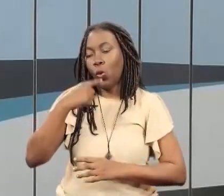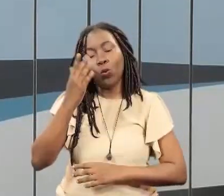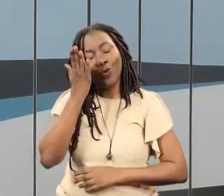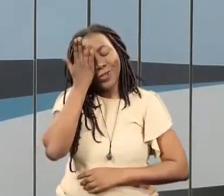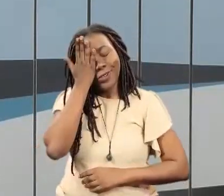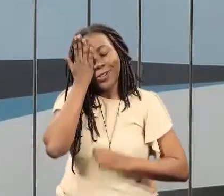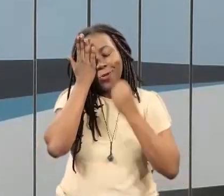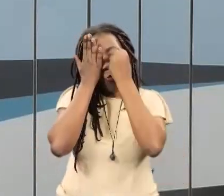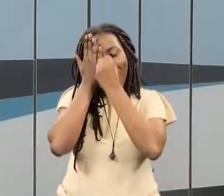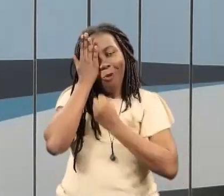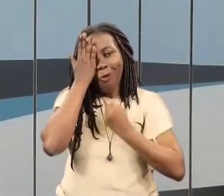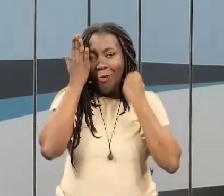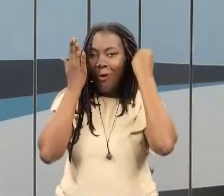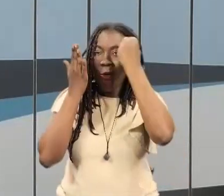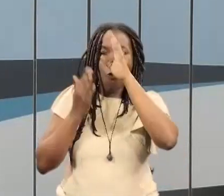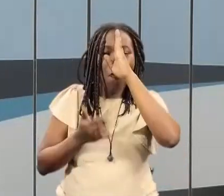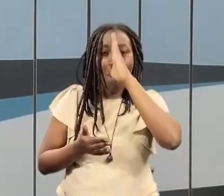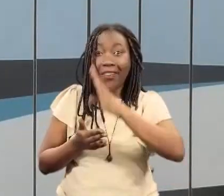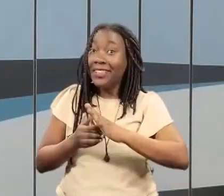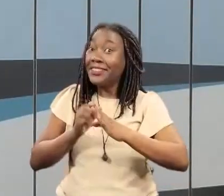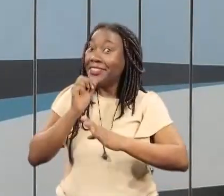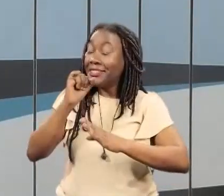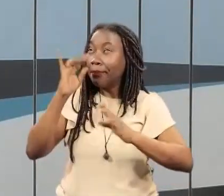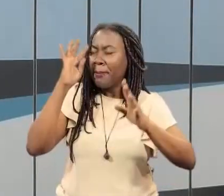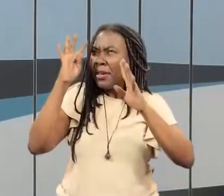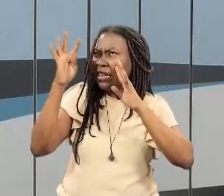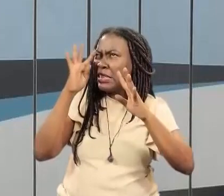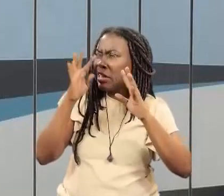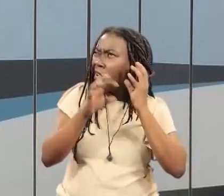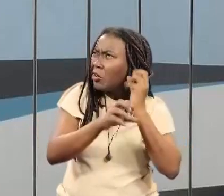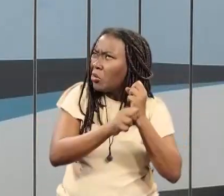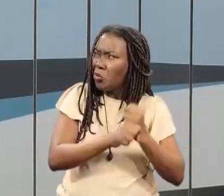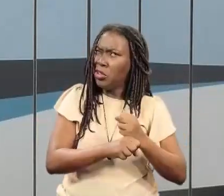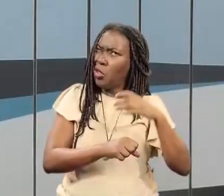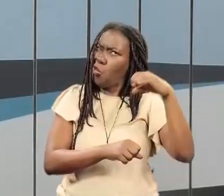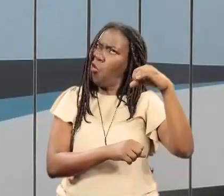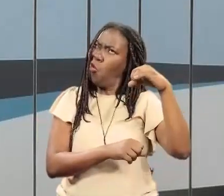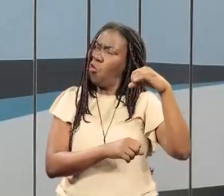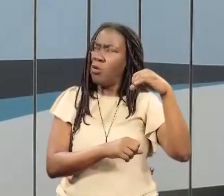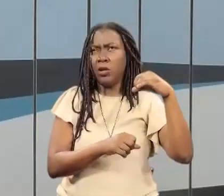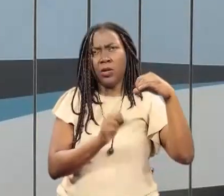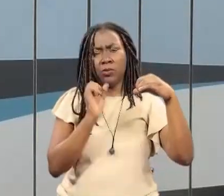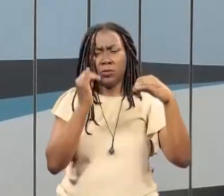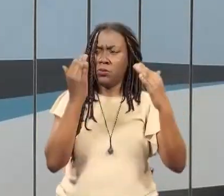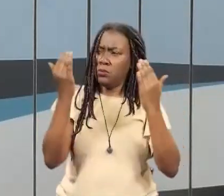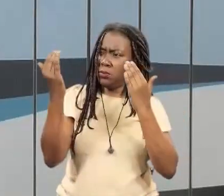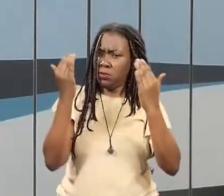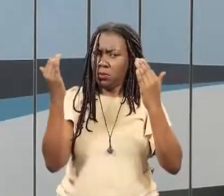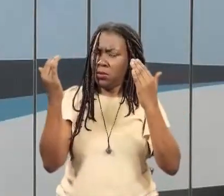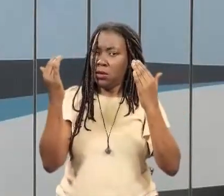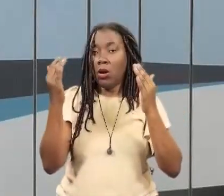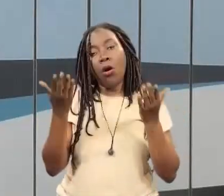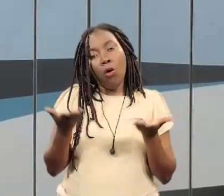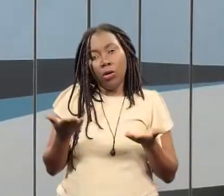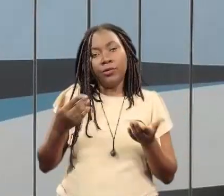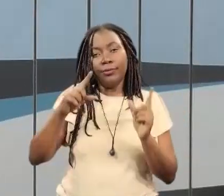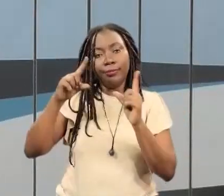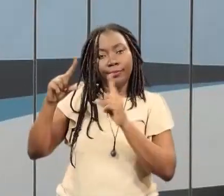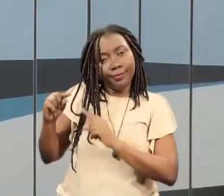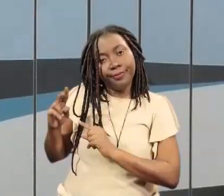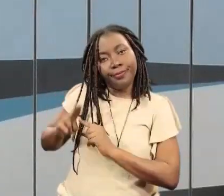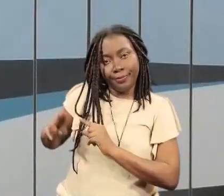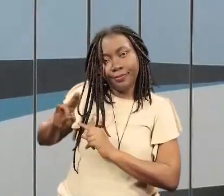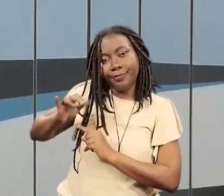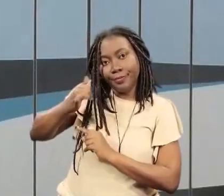assim. Então, se você parar para pensar nessa conta, capaz de, se eu for olhar o balanço do quanto que eu uso, hoje é bem menos o celular.